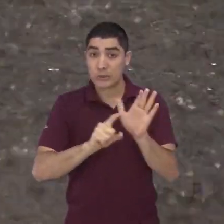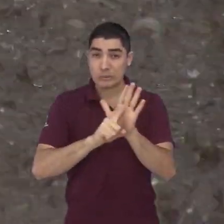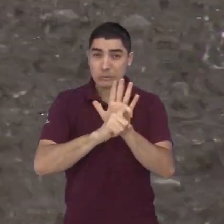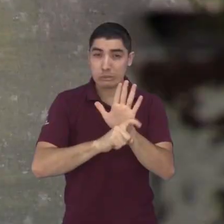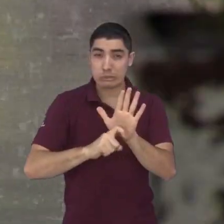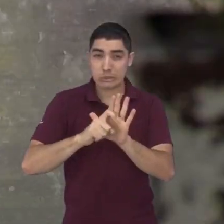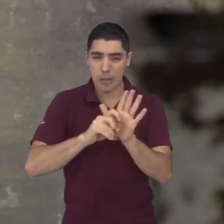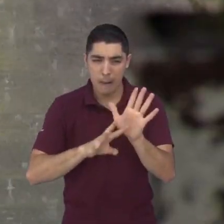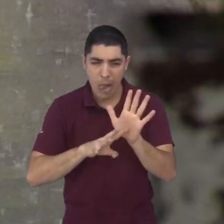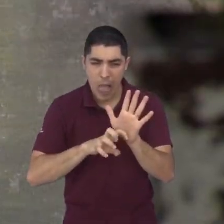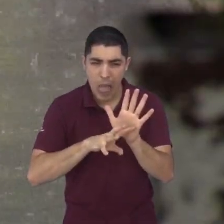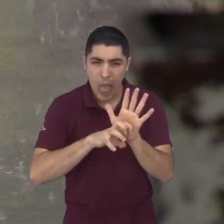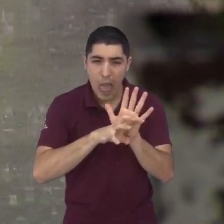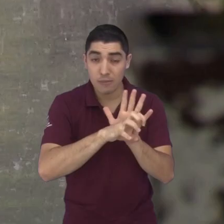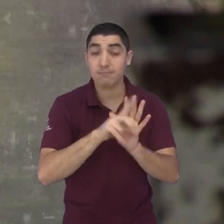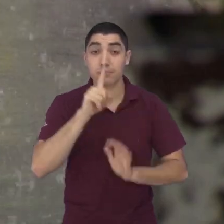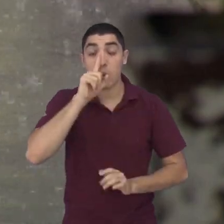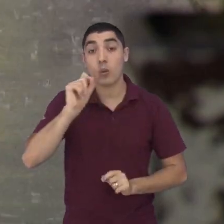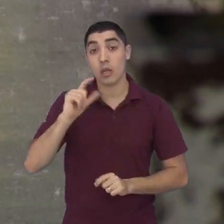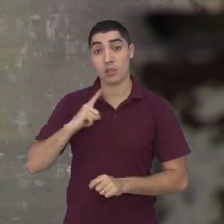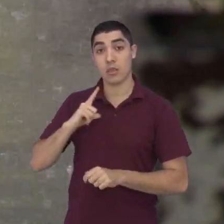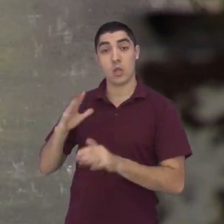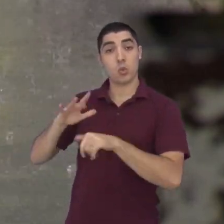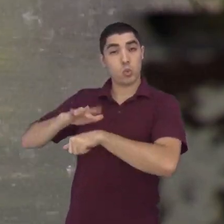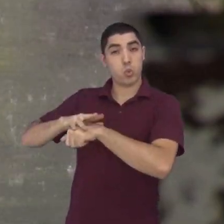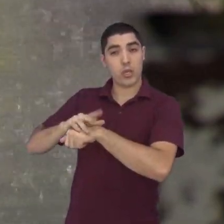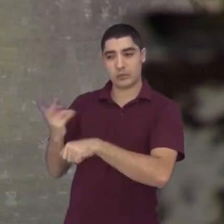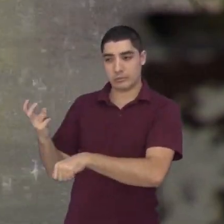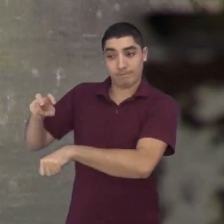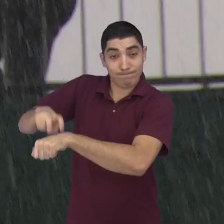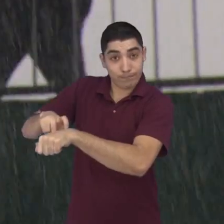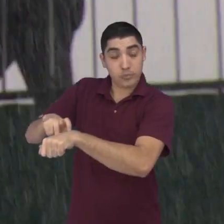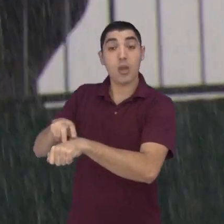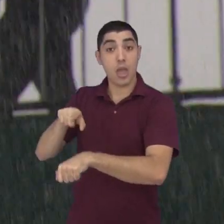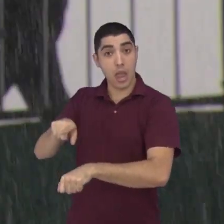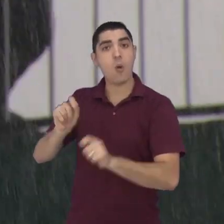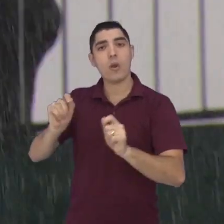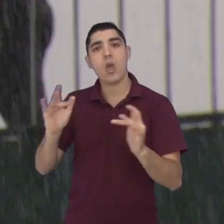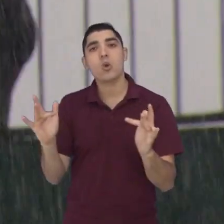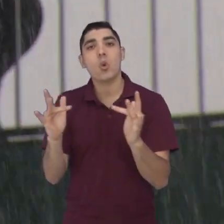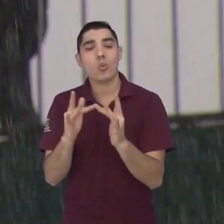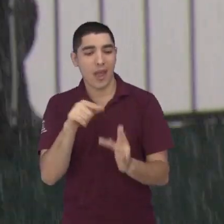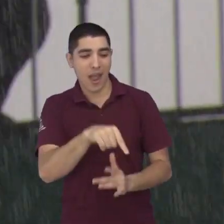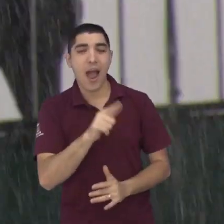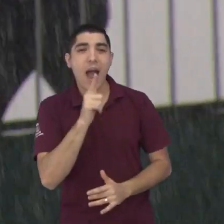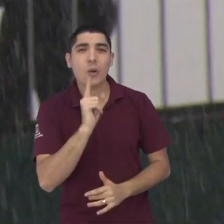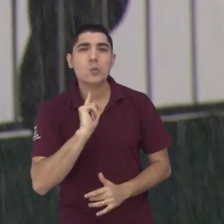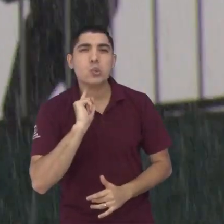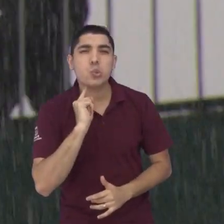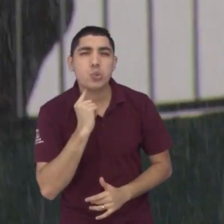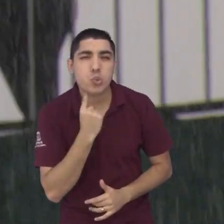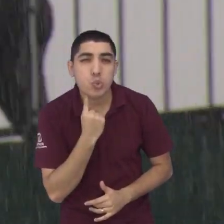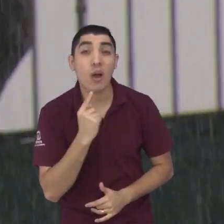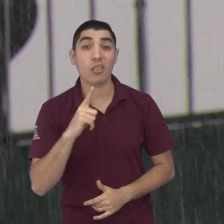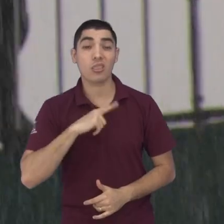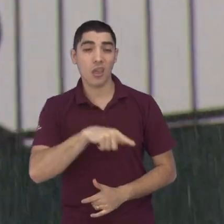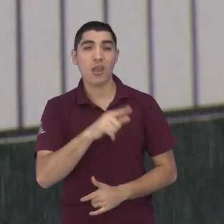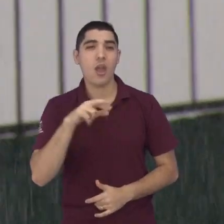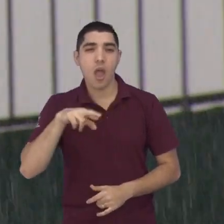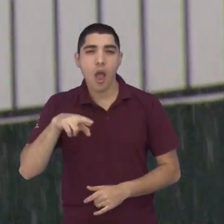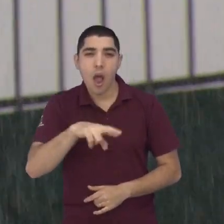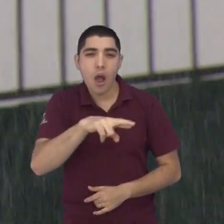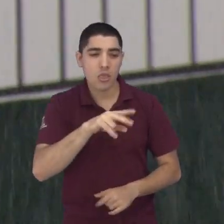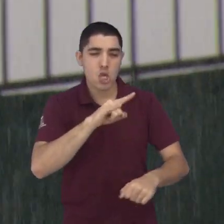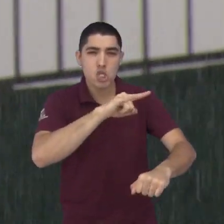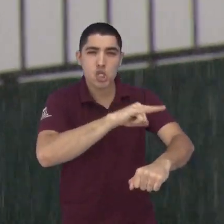contaminada e uma doença comum nessas situações é a leptospirose ela surge a partir do contato com a água contaminada